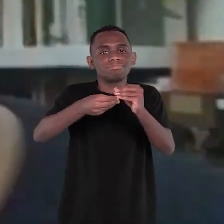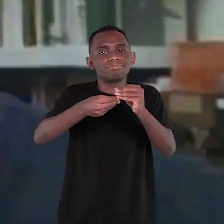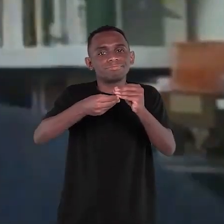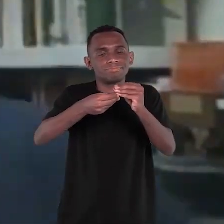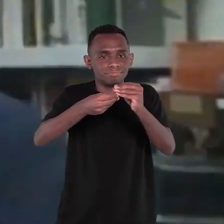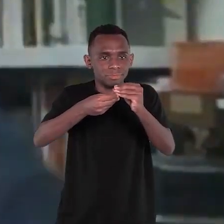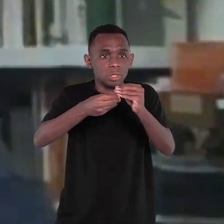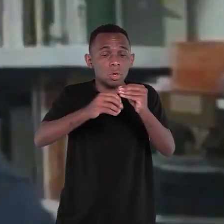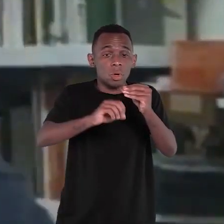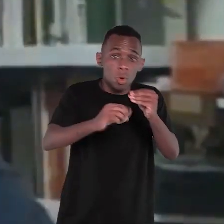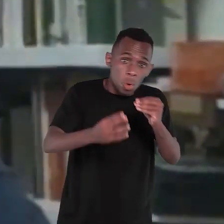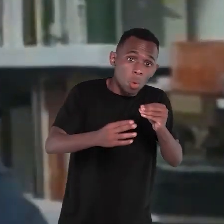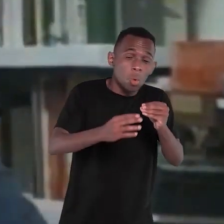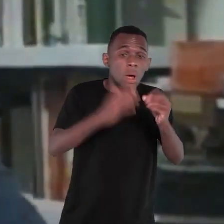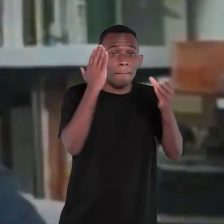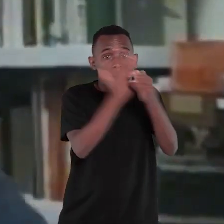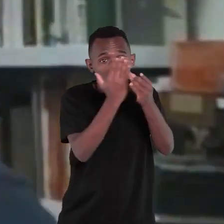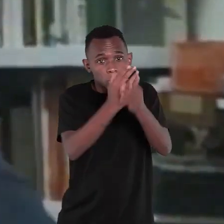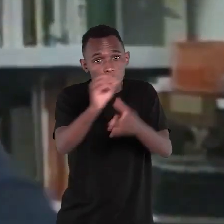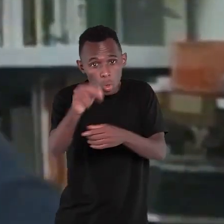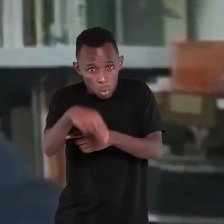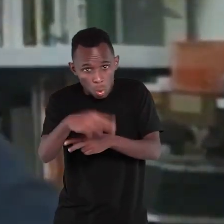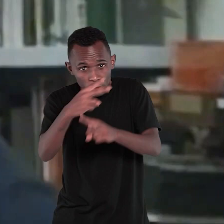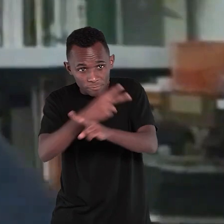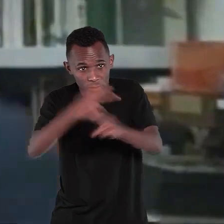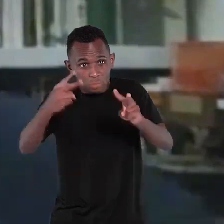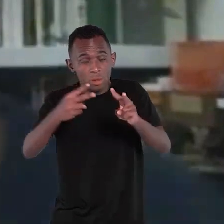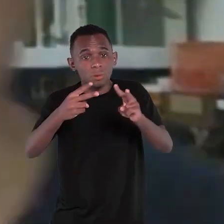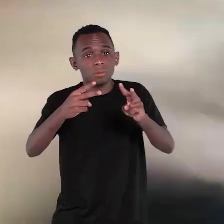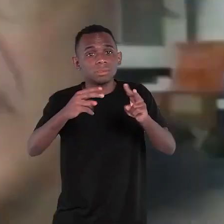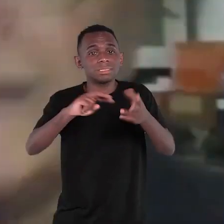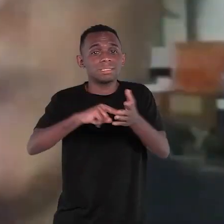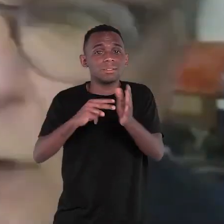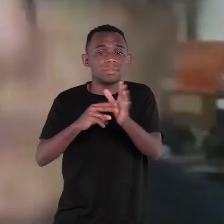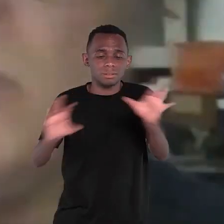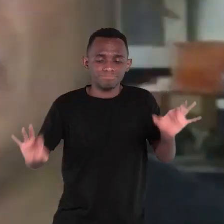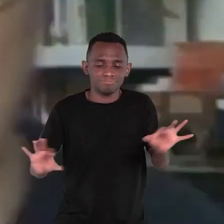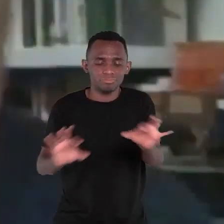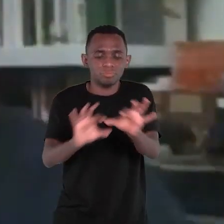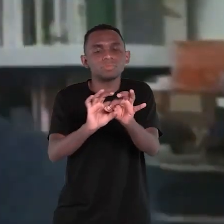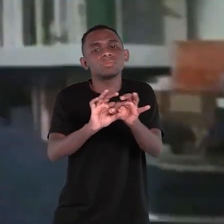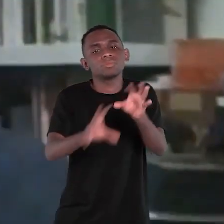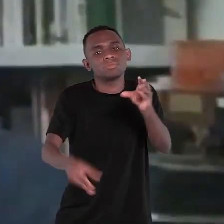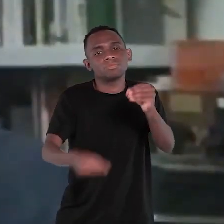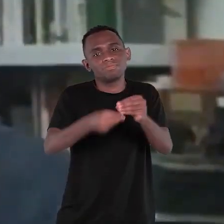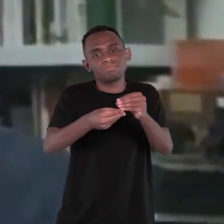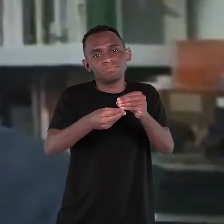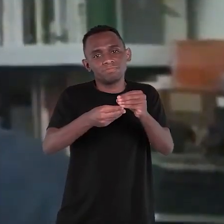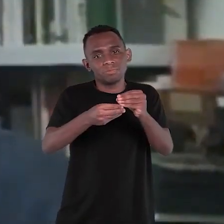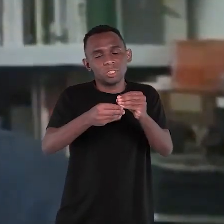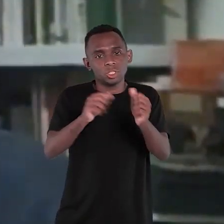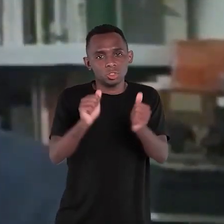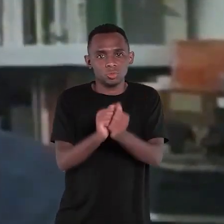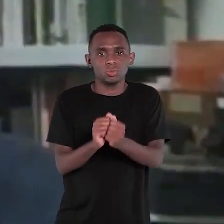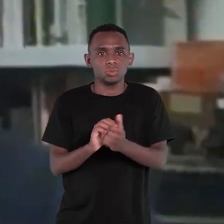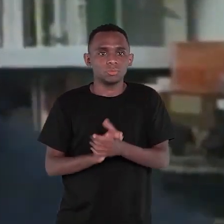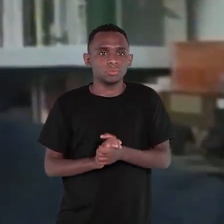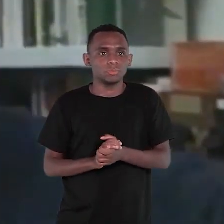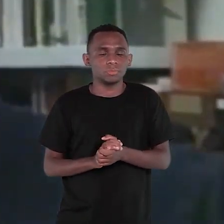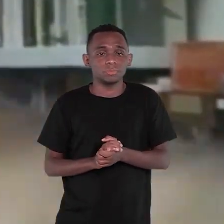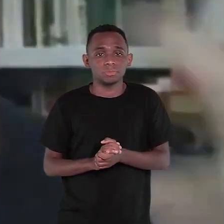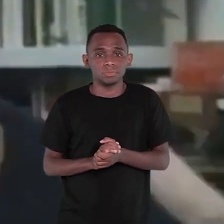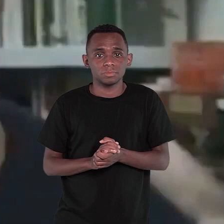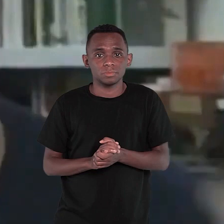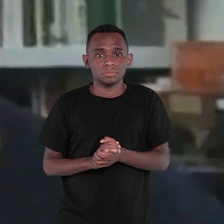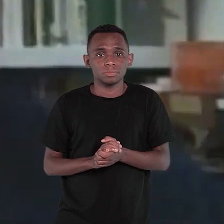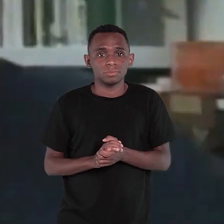complementa, ou muito do que a biblioteca digital oferece, pelo contrário, complementa o que a biblioteca física faz. Como eu